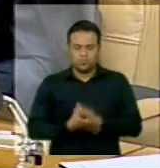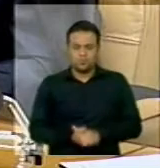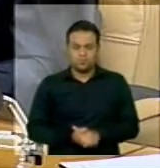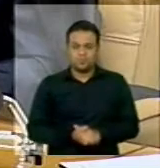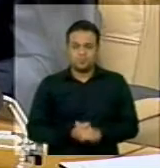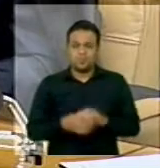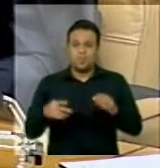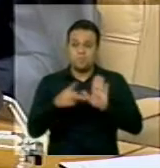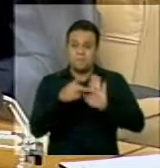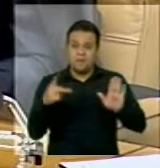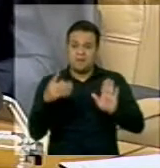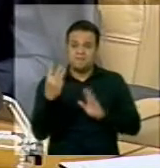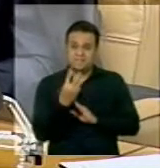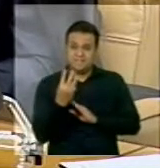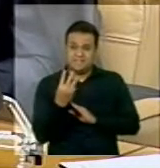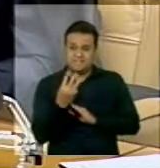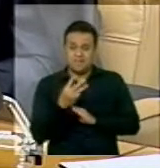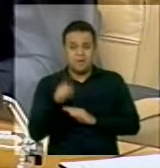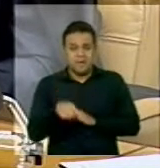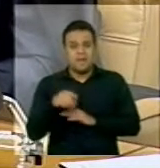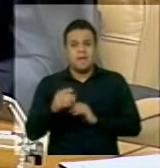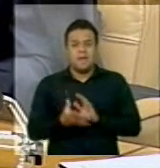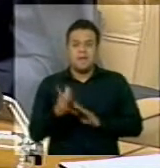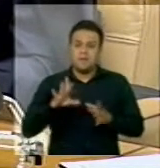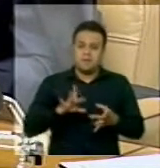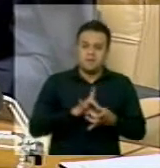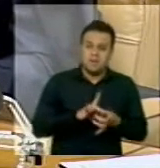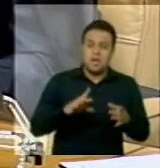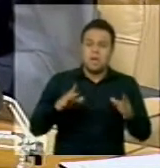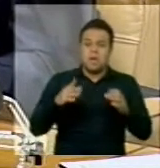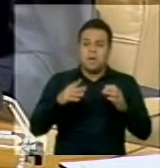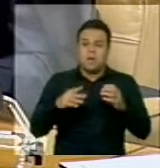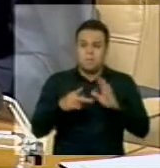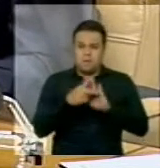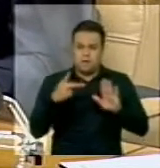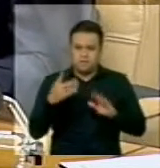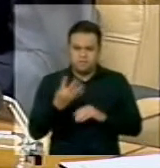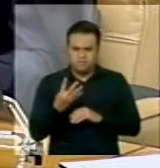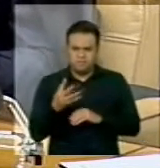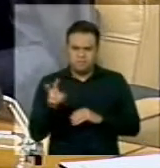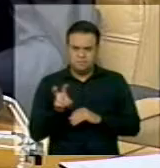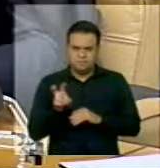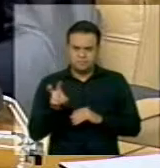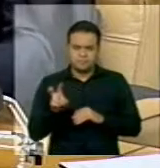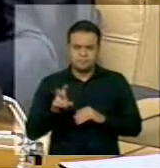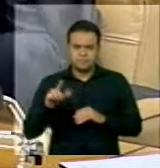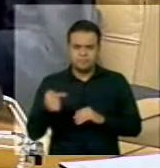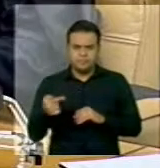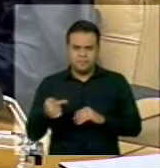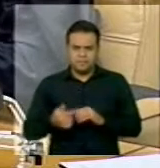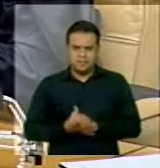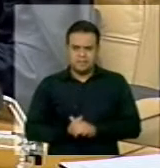parágrafo 3º é minudentado pelos parágrafos 4º, 5º, 6º e 7º deste